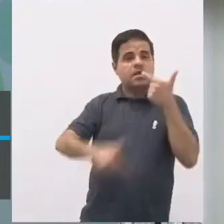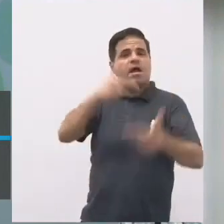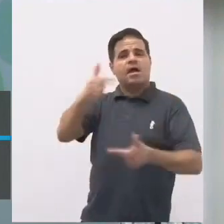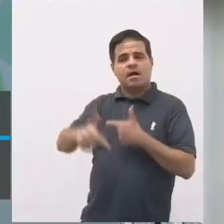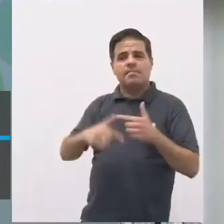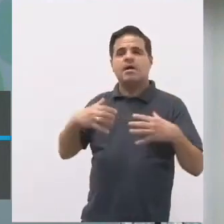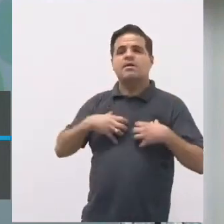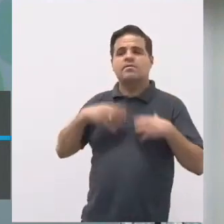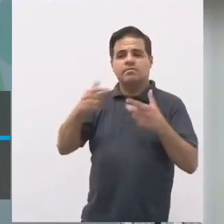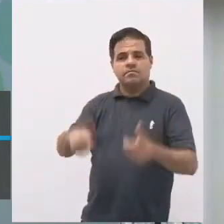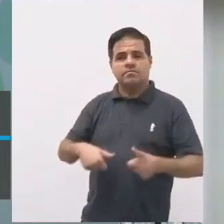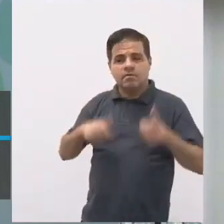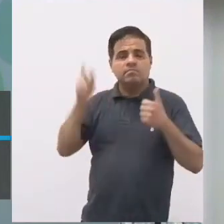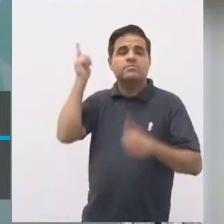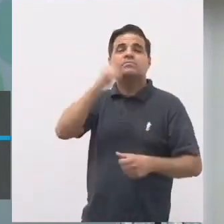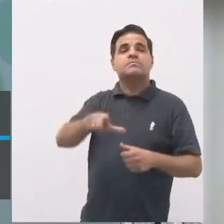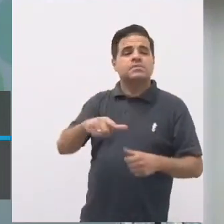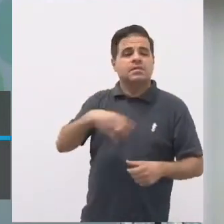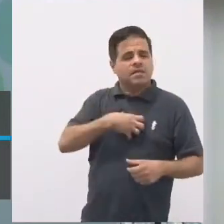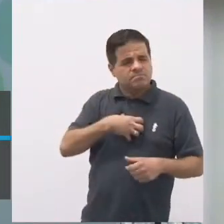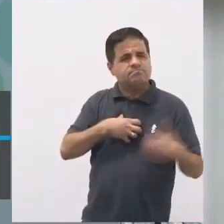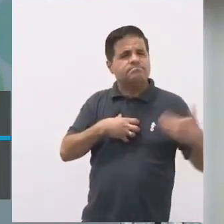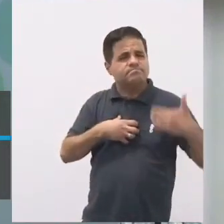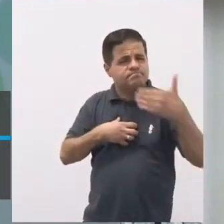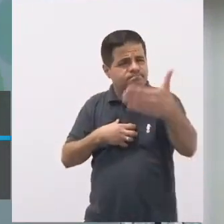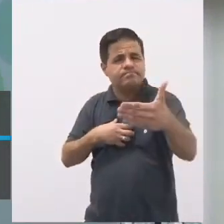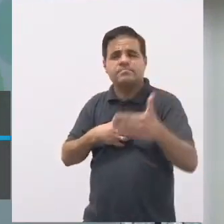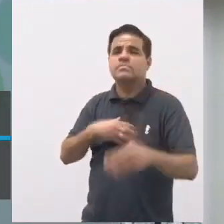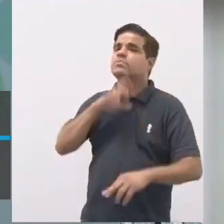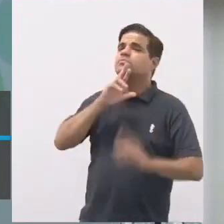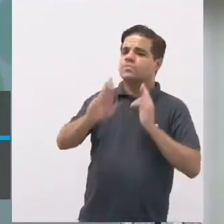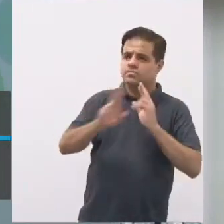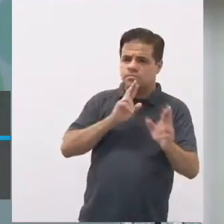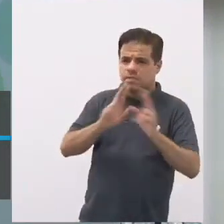aí a melhor forma de conseguir atingir, né,